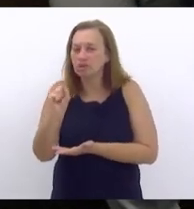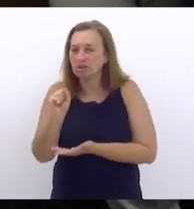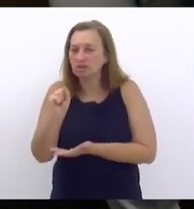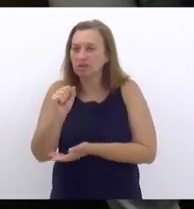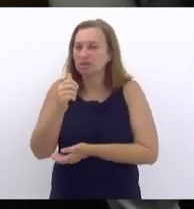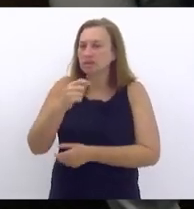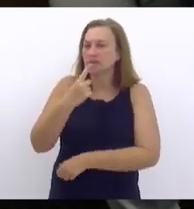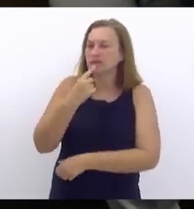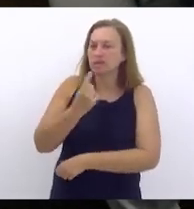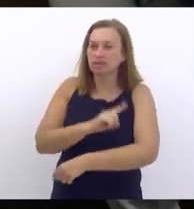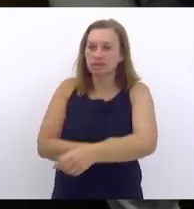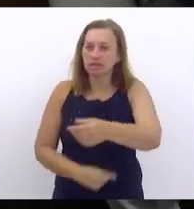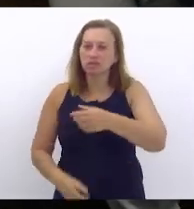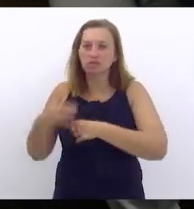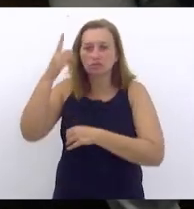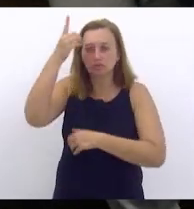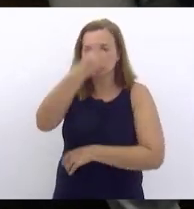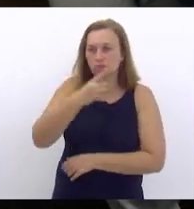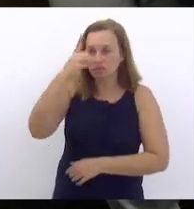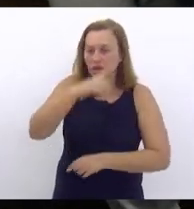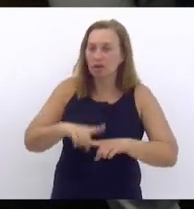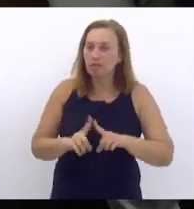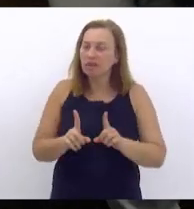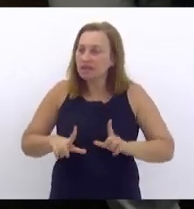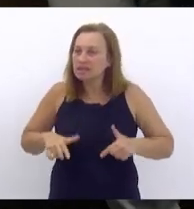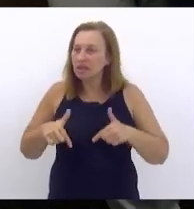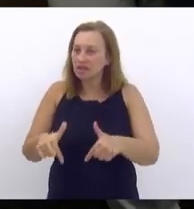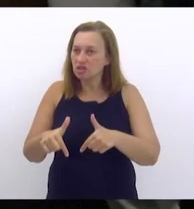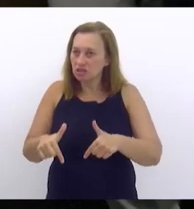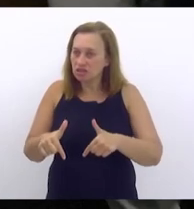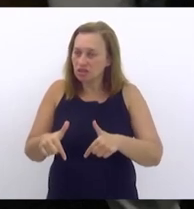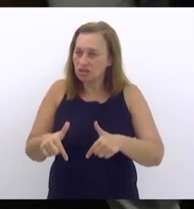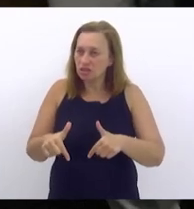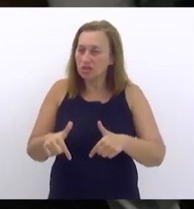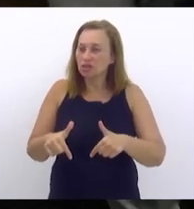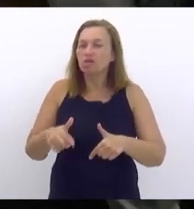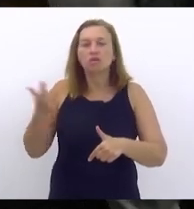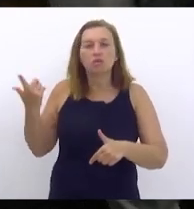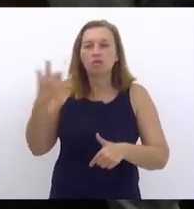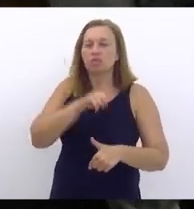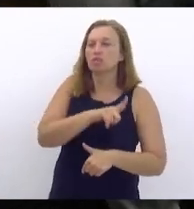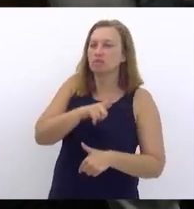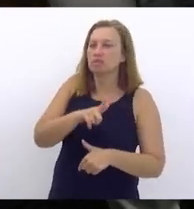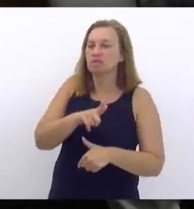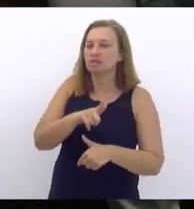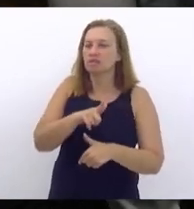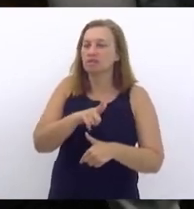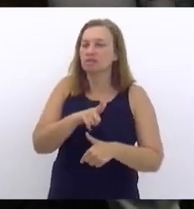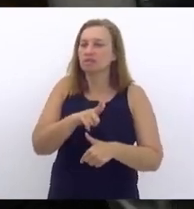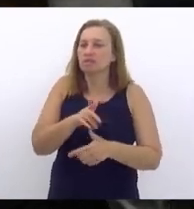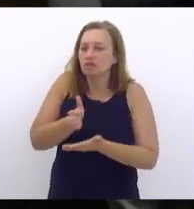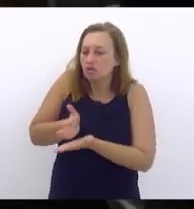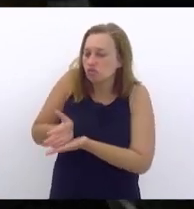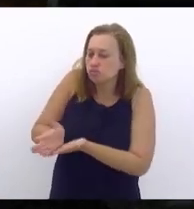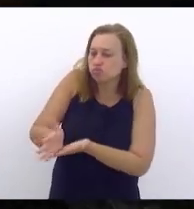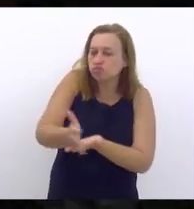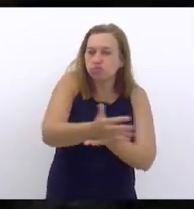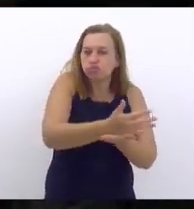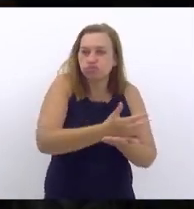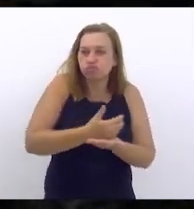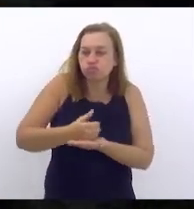sangue aos domingos, mas nessa ação inédita, conseguimos arrecadar nada menos